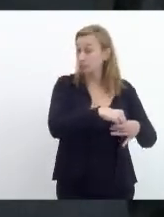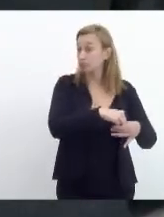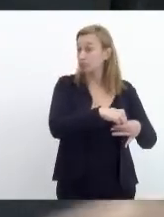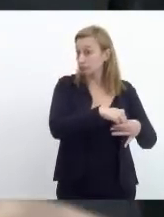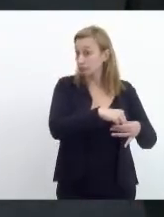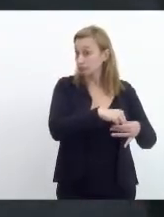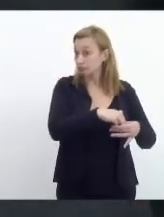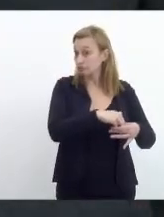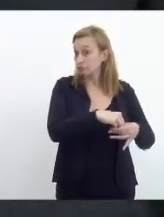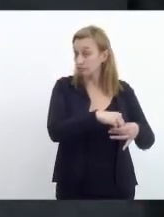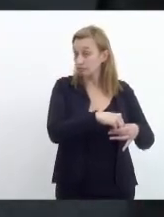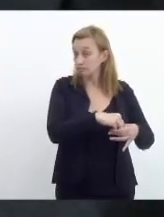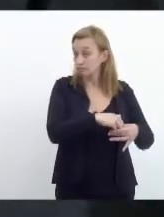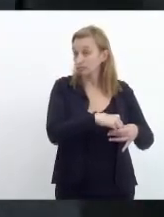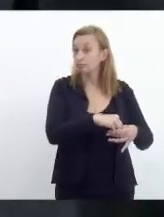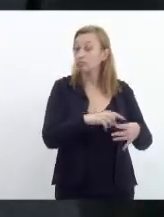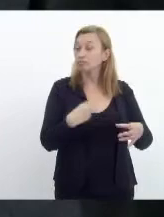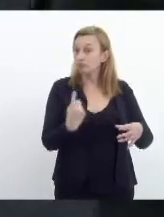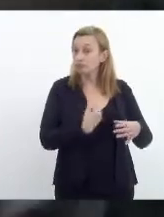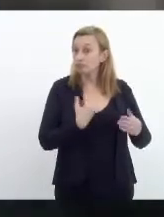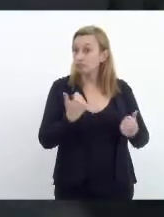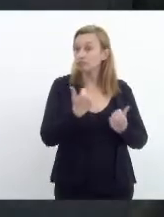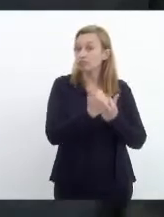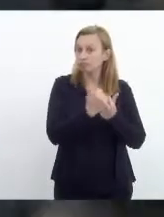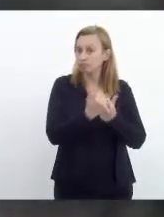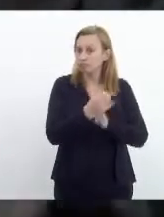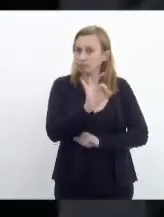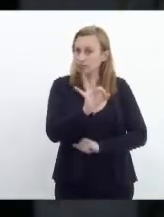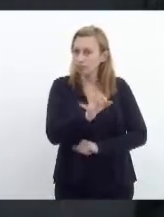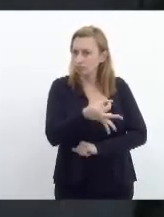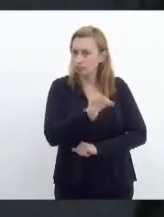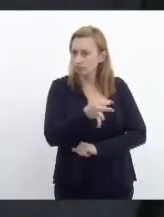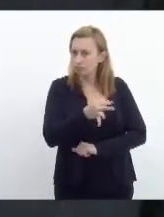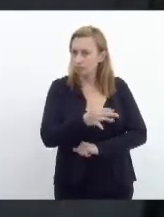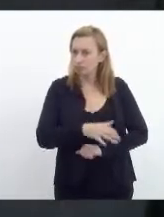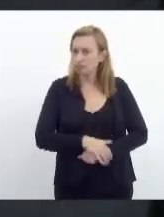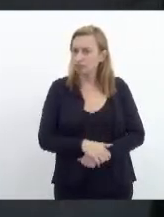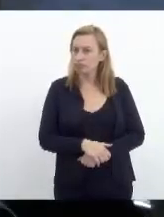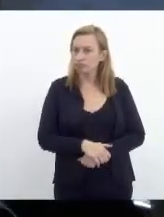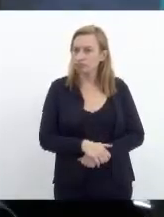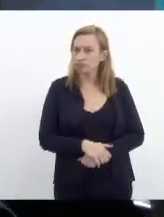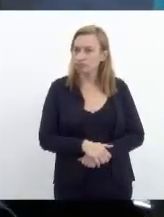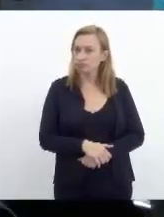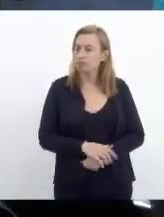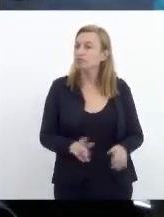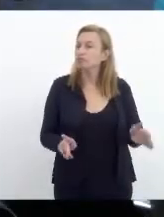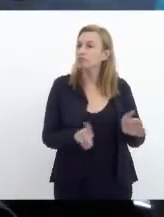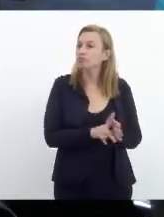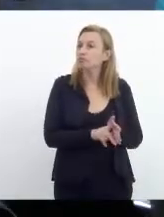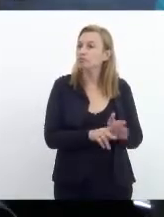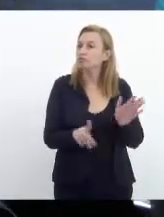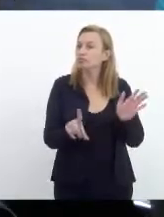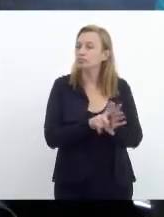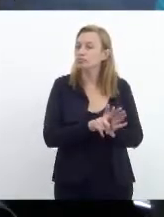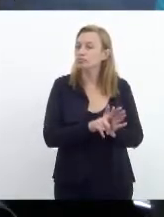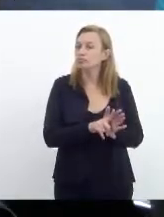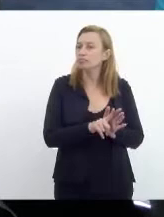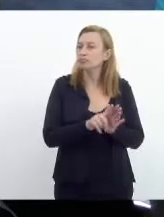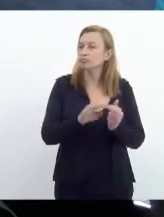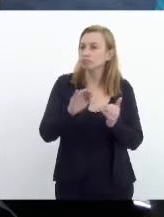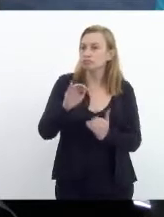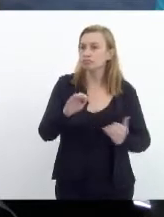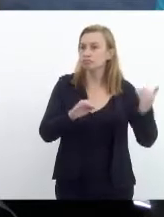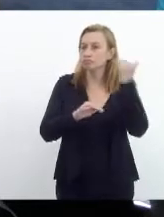O senhor incluiu, e nós o apoiamos integralmente, no projeto de lei do Supera